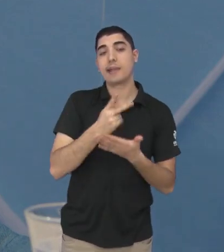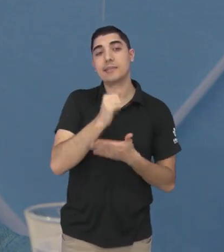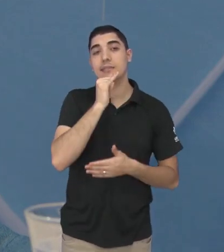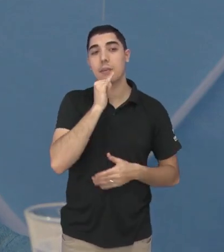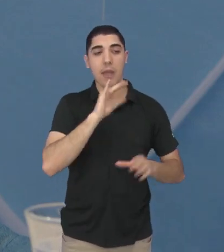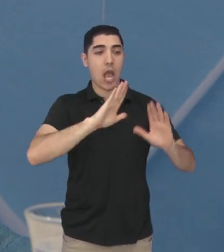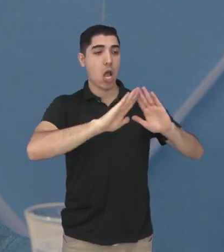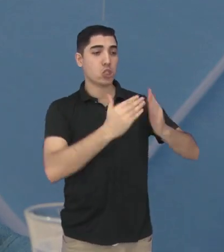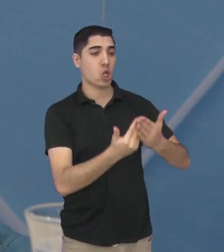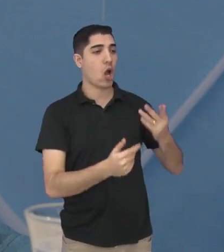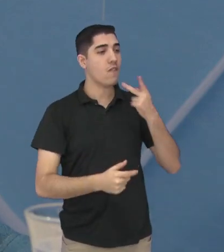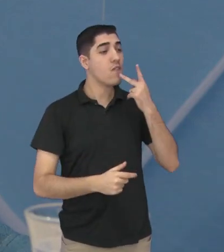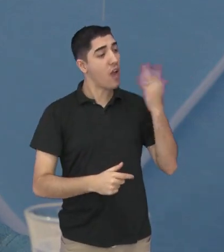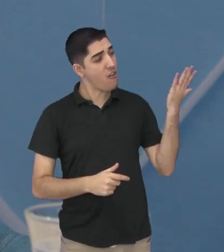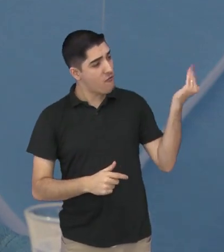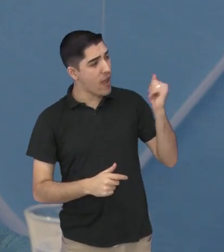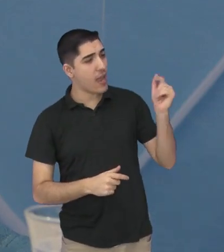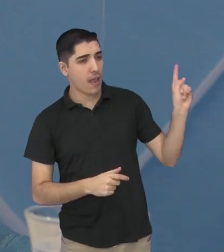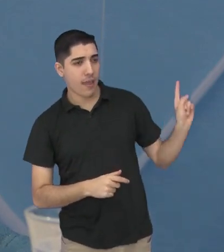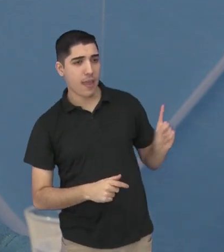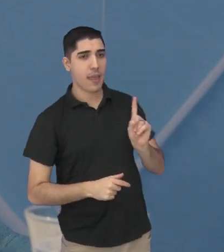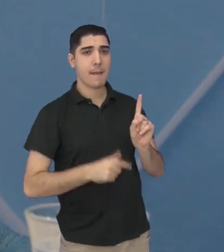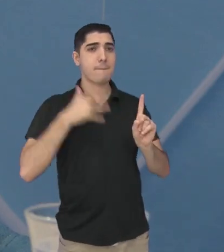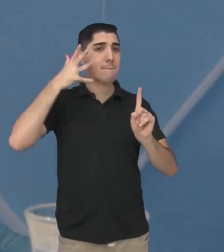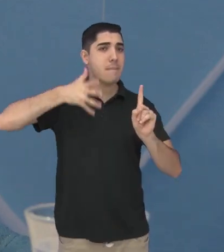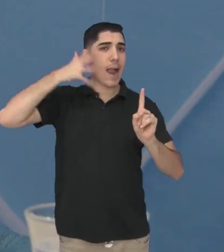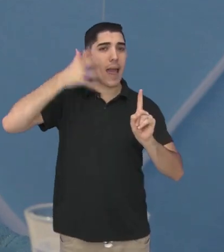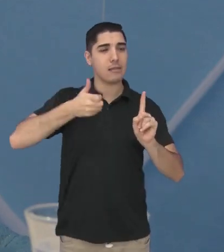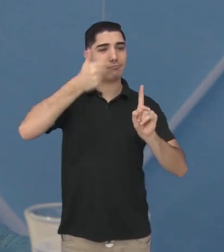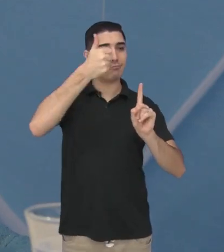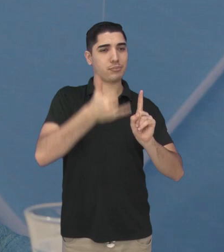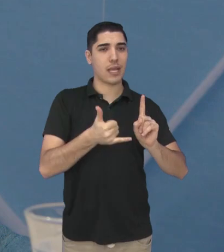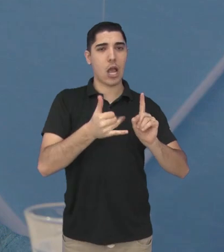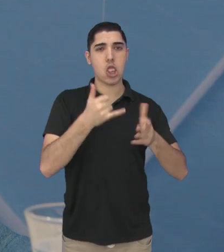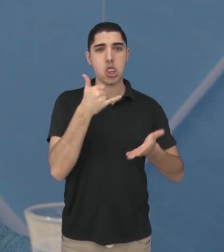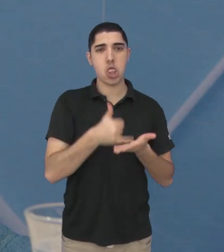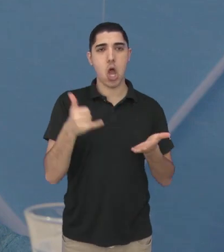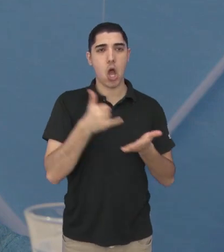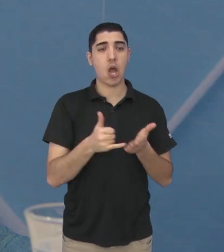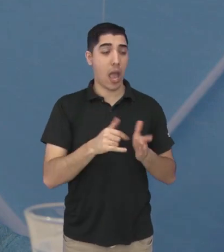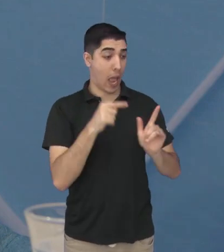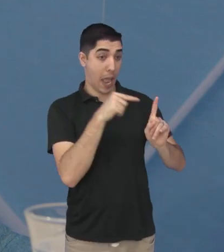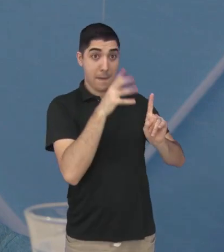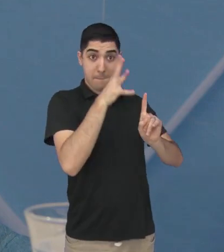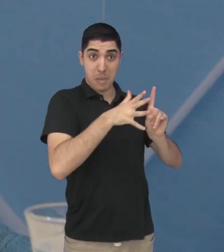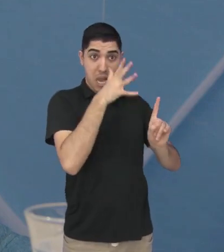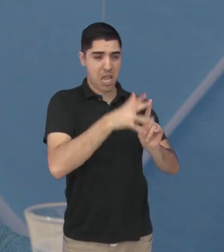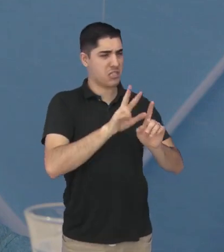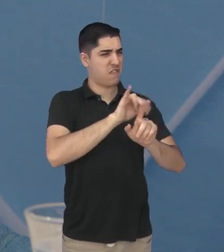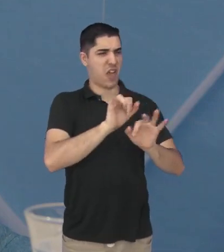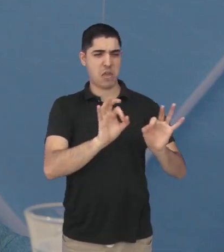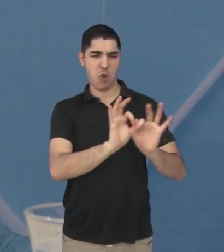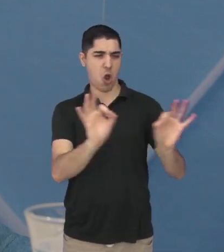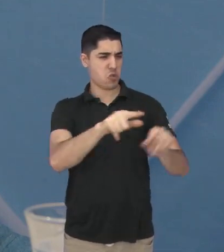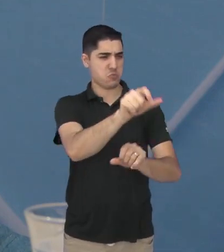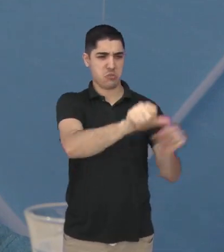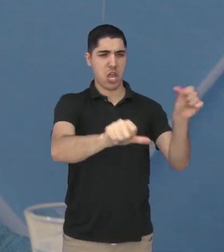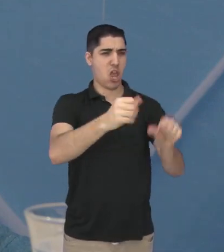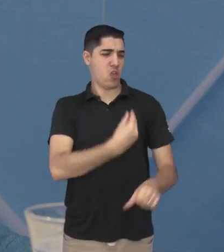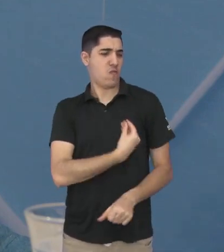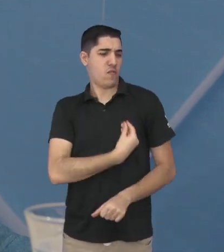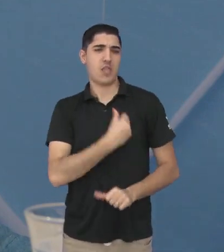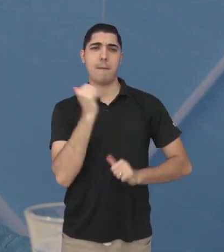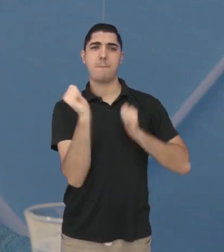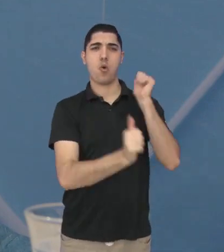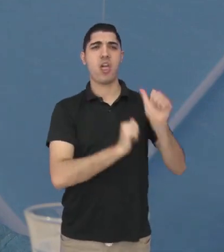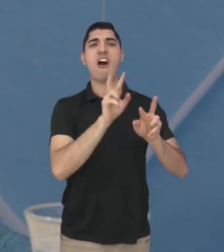que você, vem dar uma palestra aqui na escola para falar sobre drogas, como se aquela palestra fosse fazer uma grande